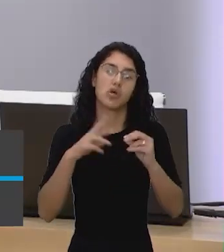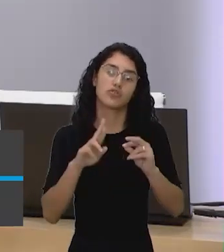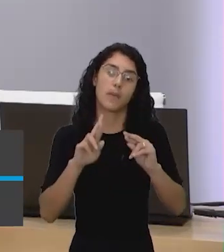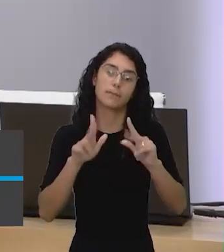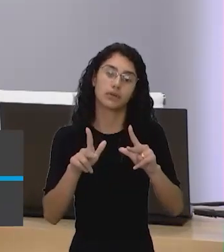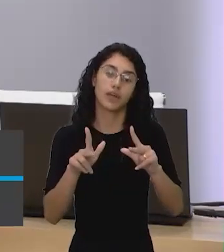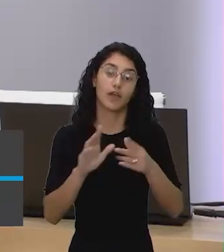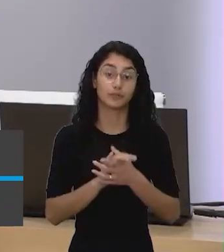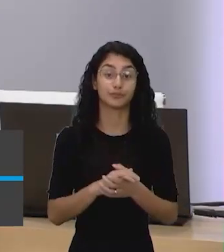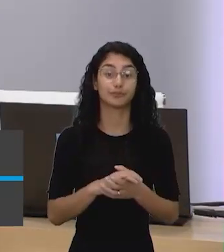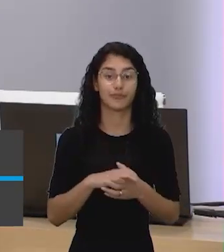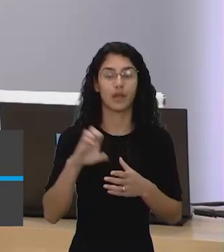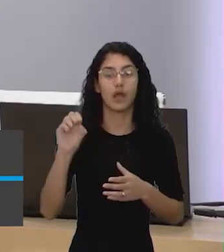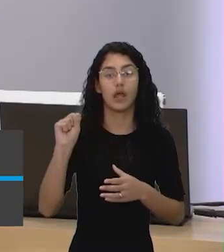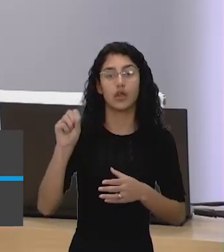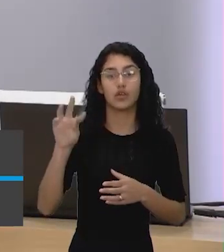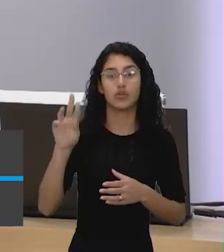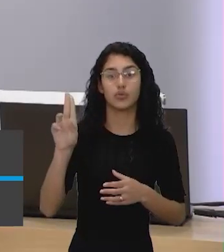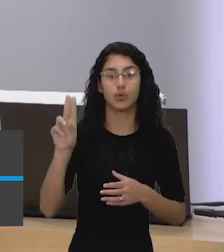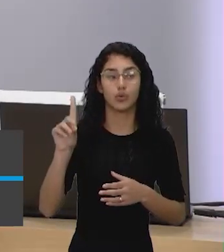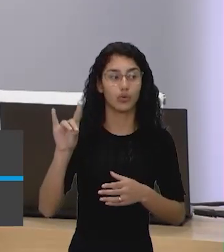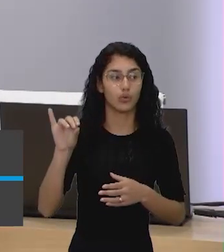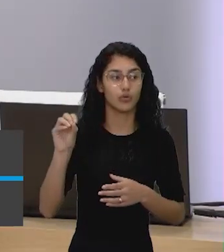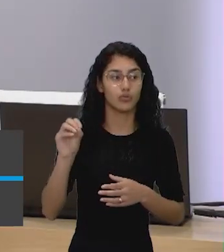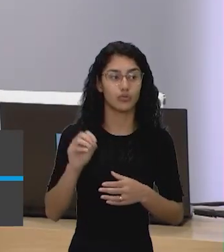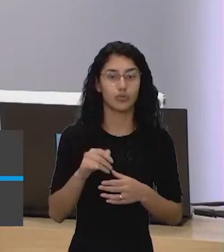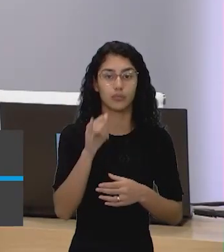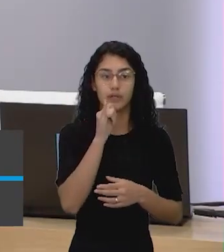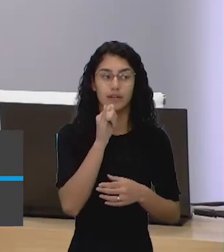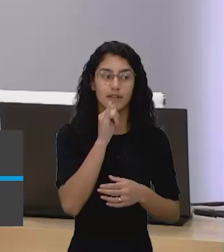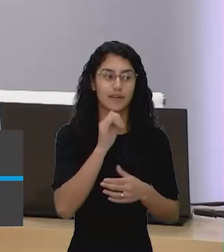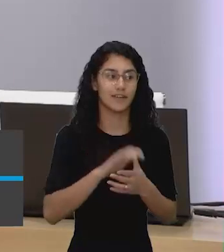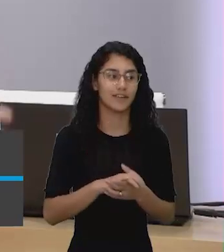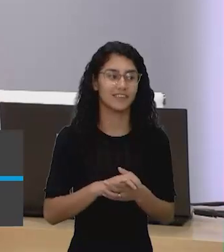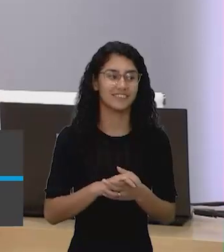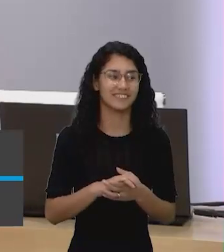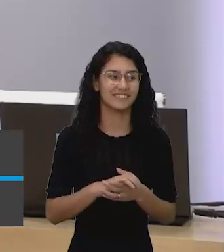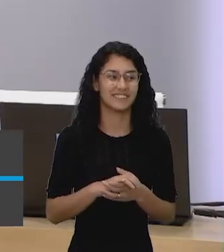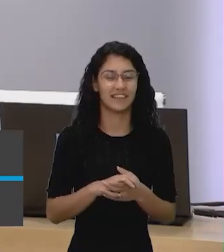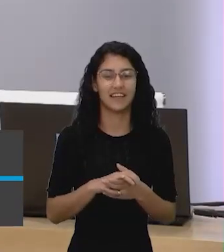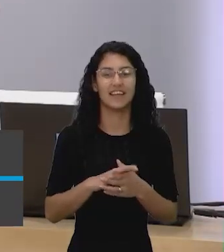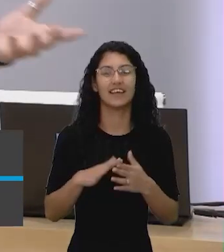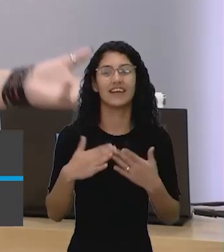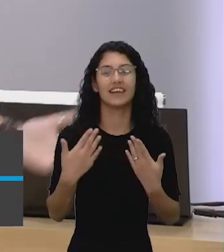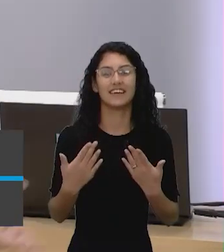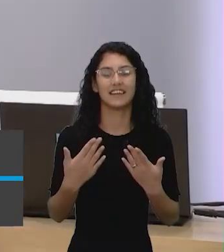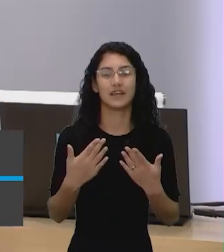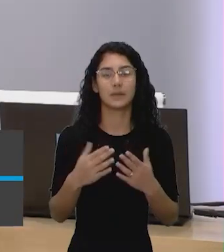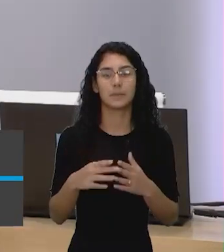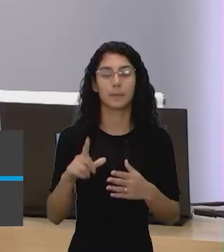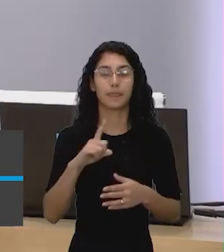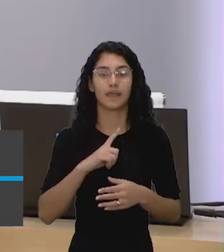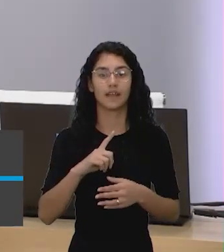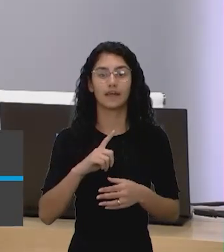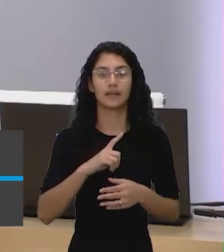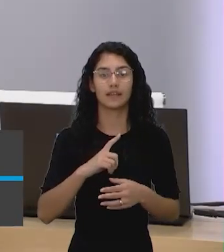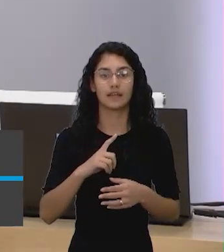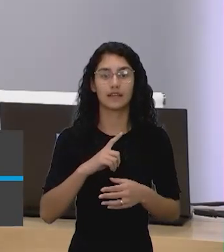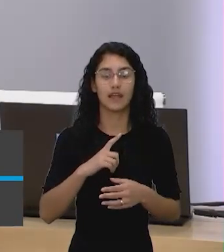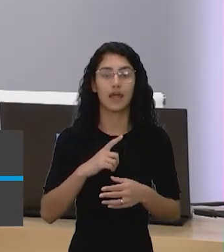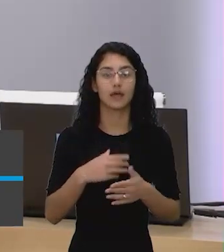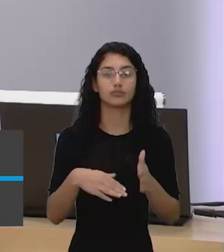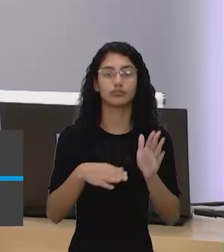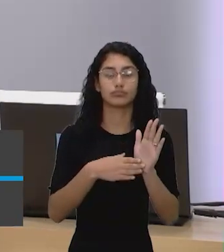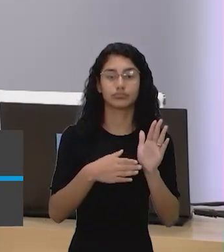esse estúdio, que é uma criação do homem, é algo que nós modificamos, assim como os produtos que a gente tem ali, né, a nossa